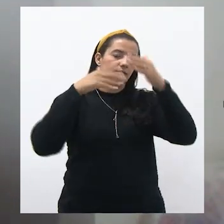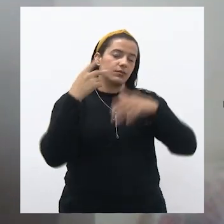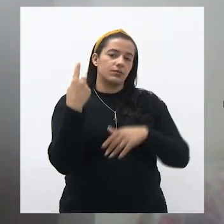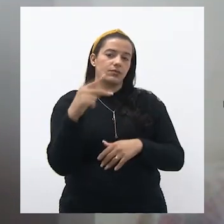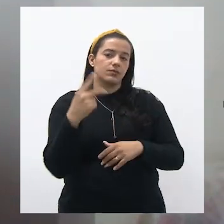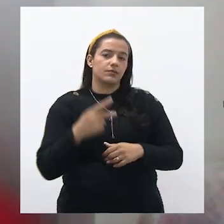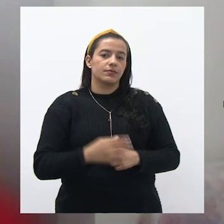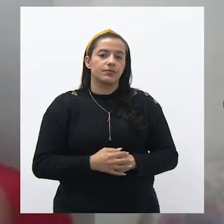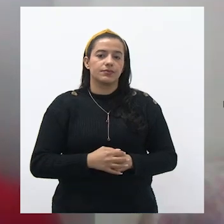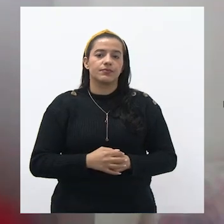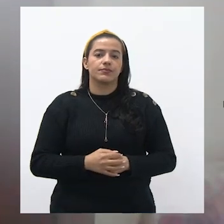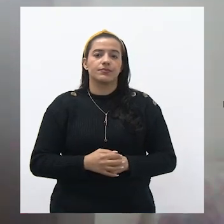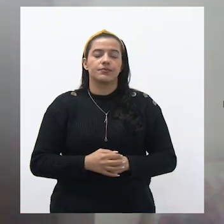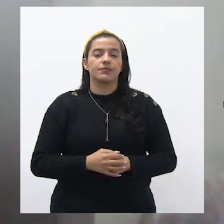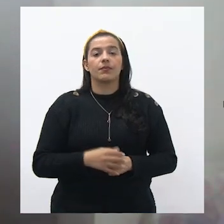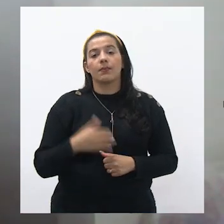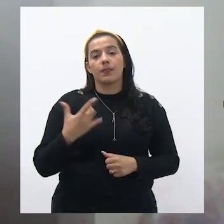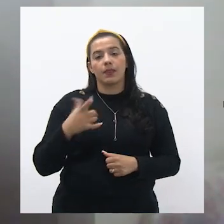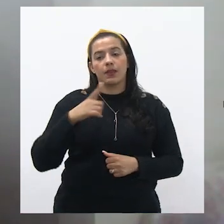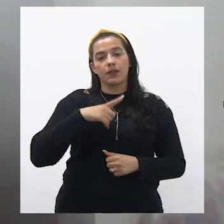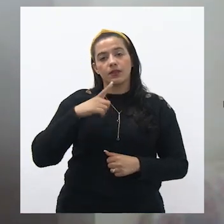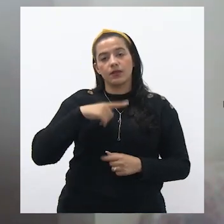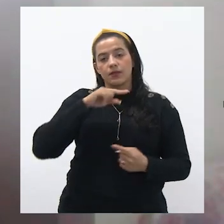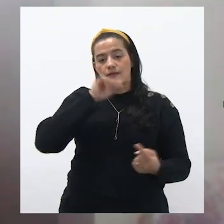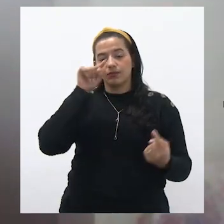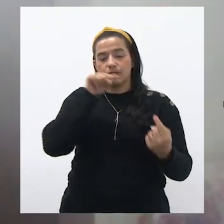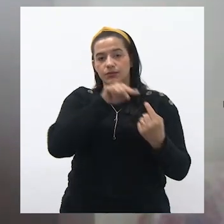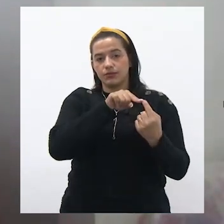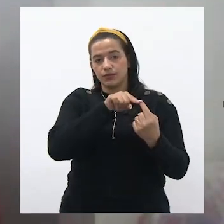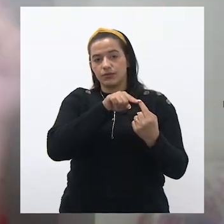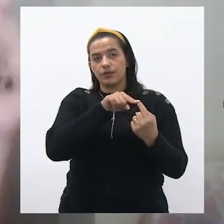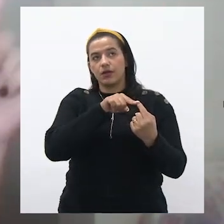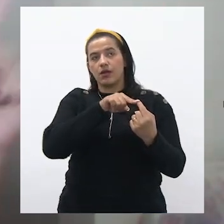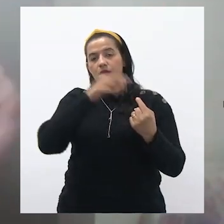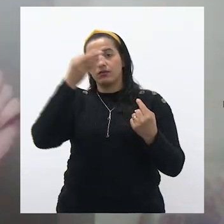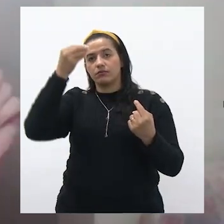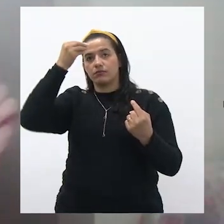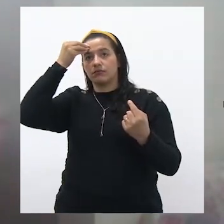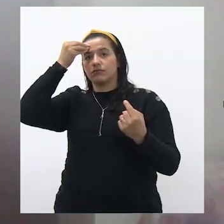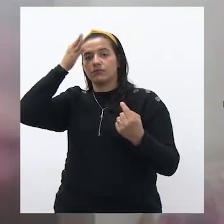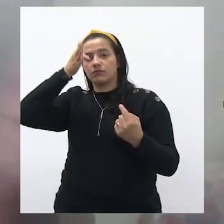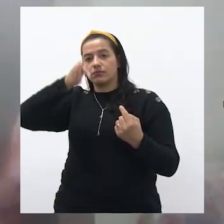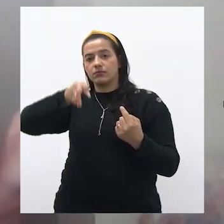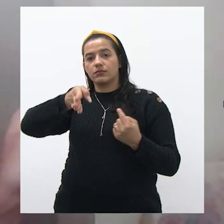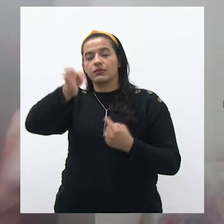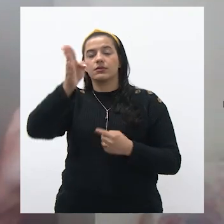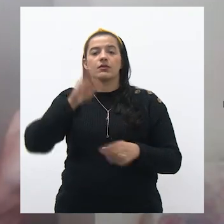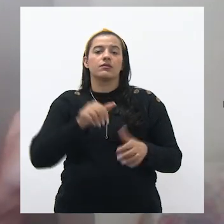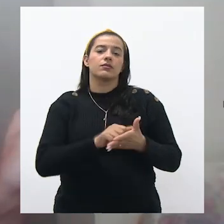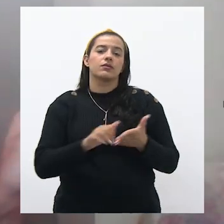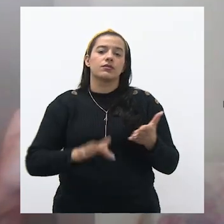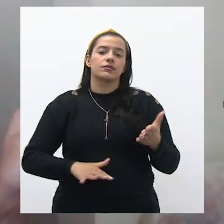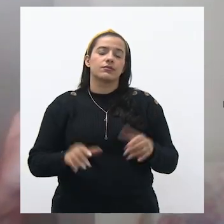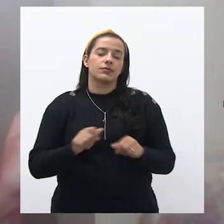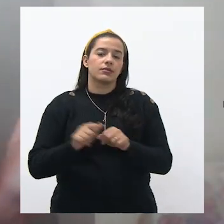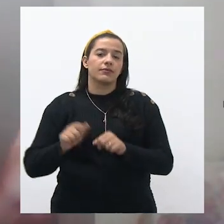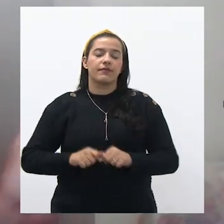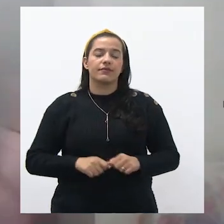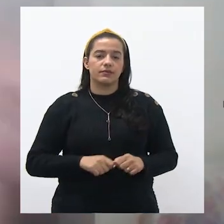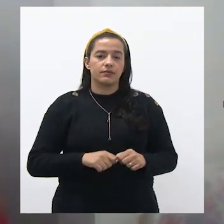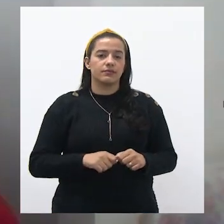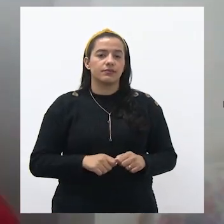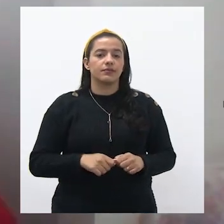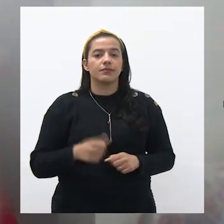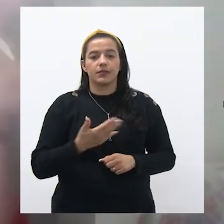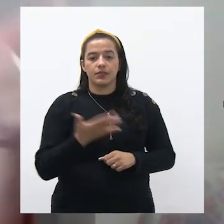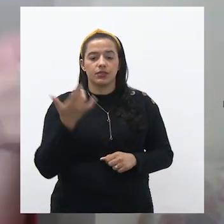você. Então, quando ele tem ela como objetivo, ele vai tê-la também no radar dele, ao longo das atividades que ele vai realizando, para